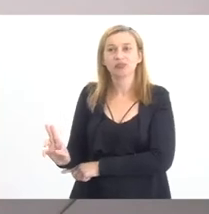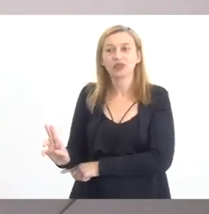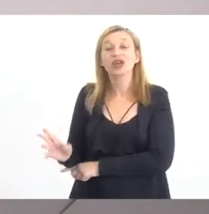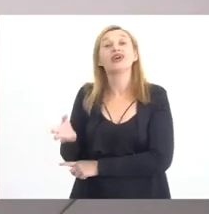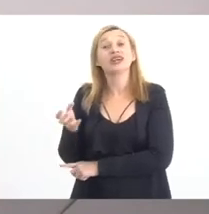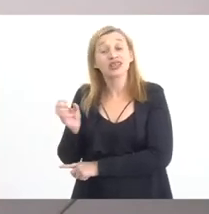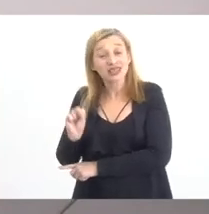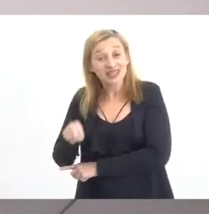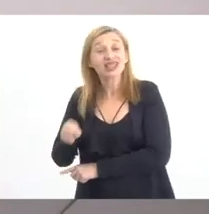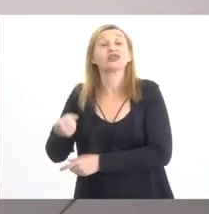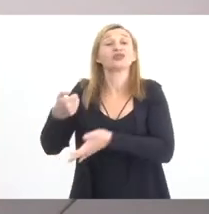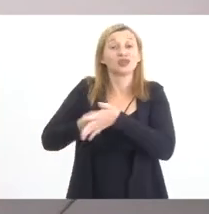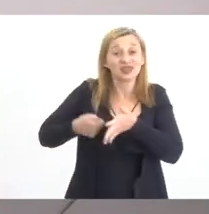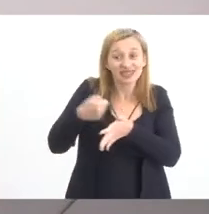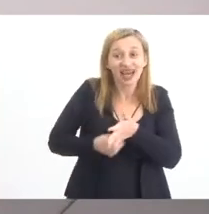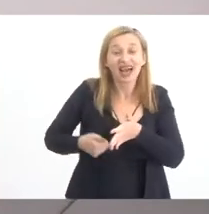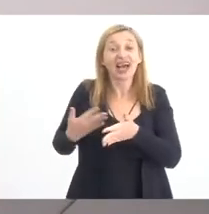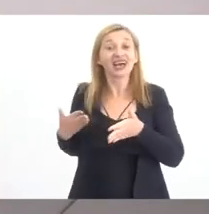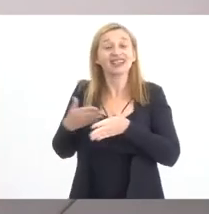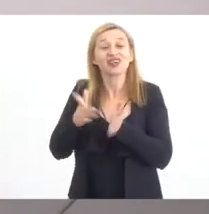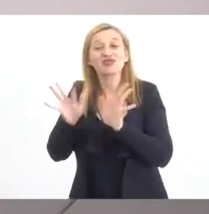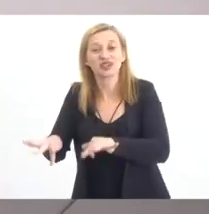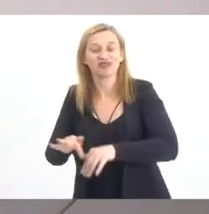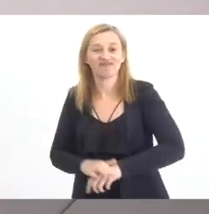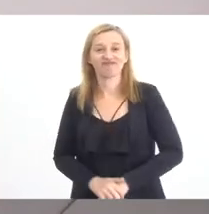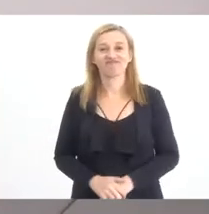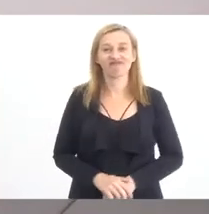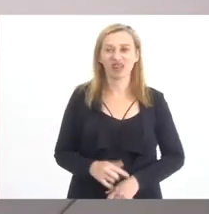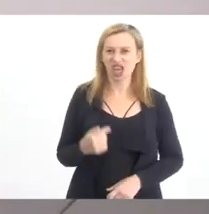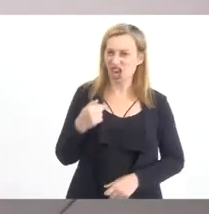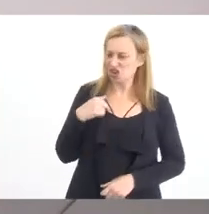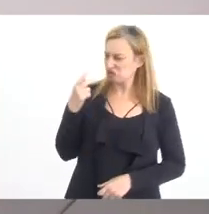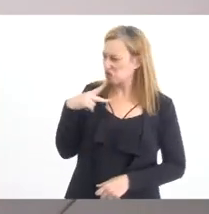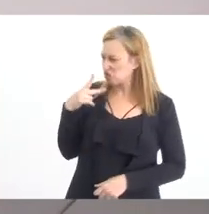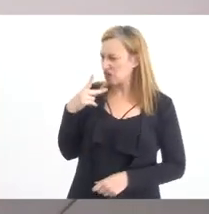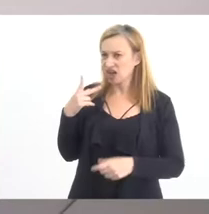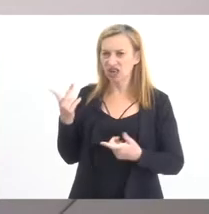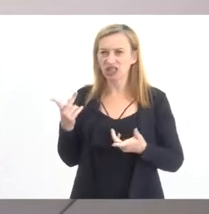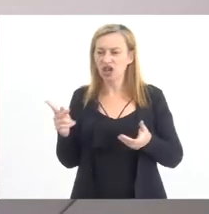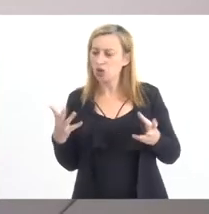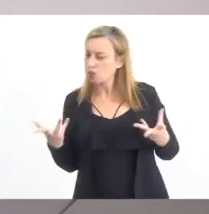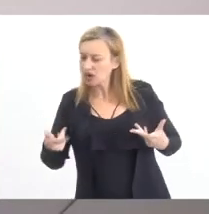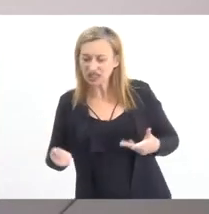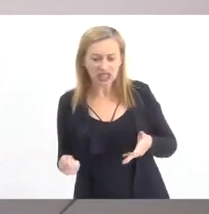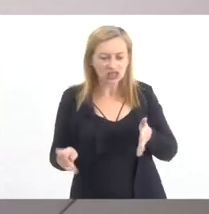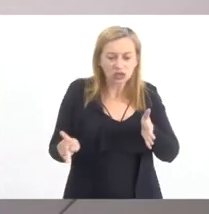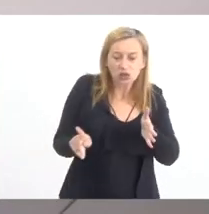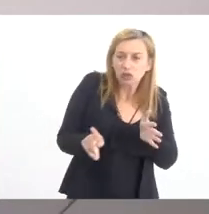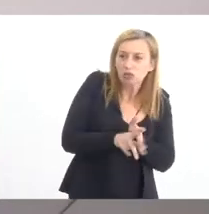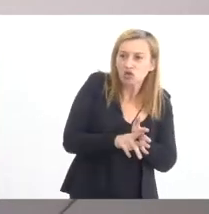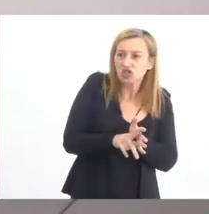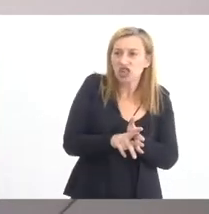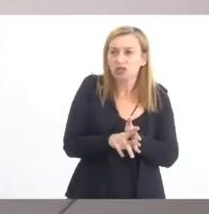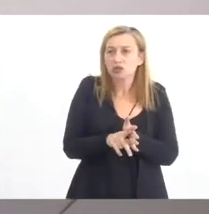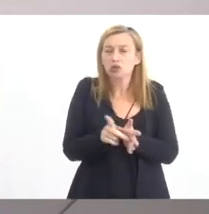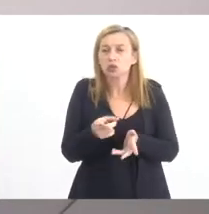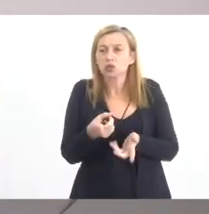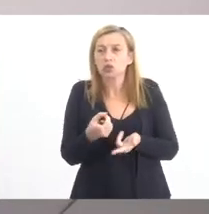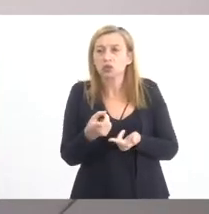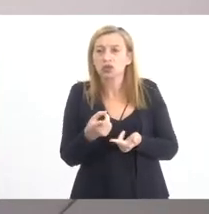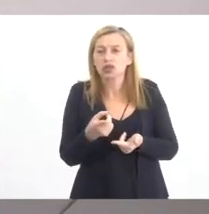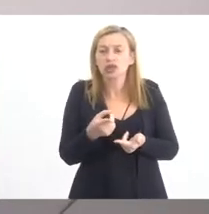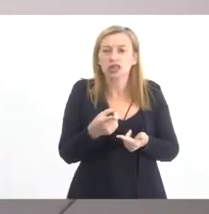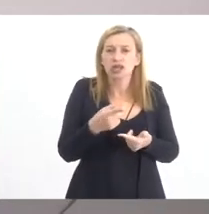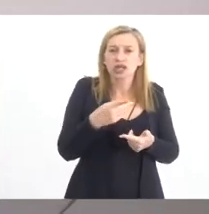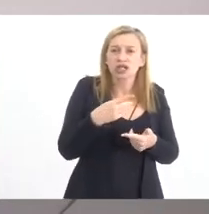Iremos, sim, lutar até o fim. Não estou questionando a qualidade do projeto, nem as intenções da